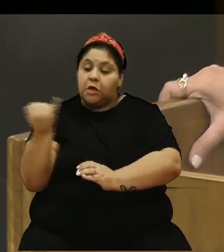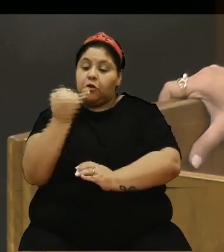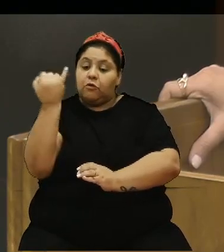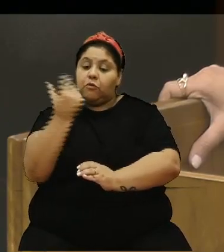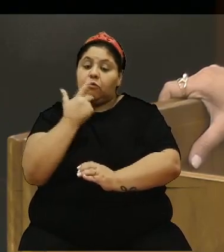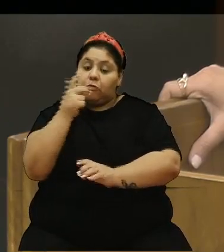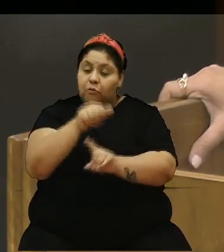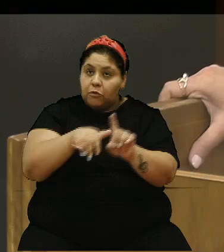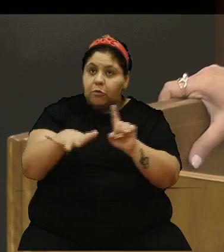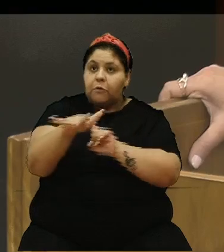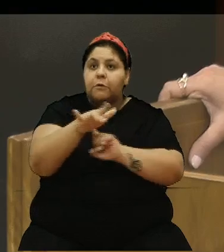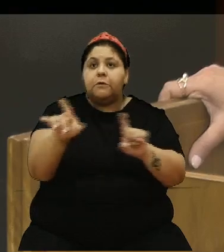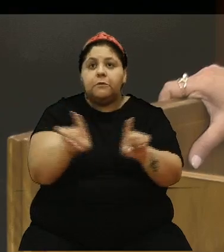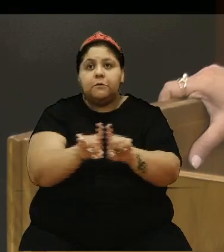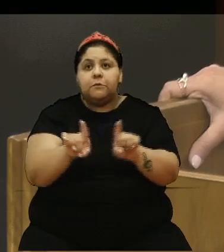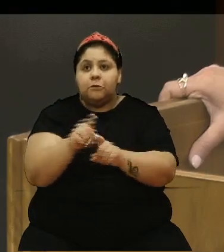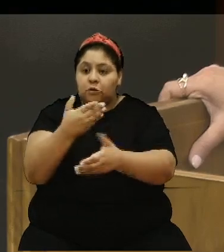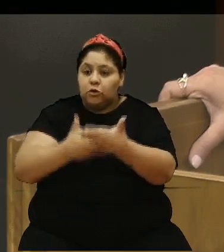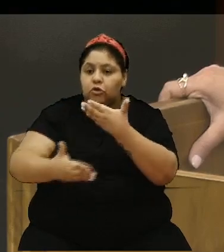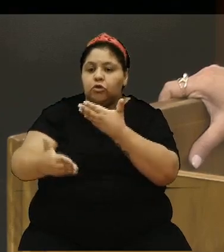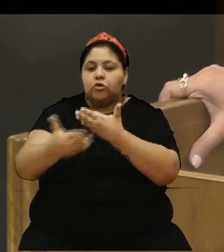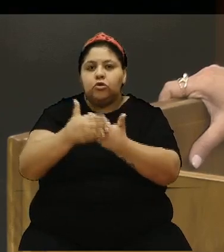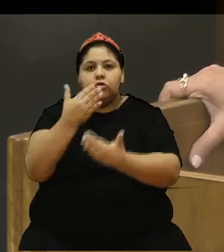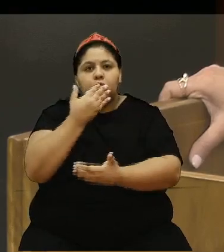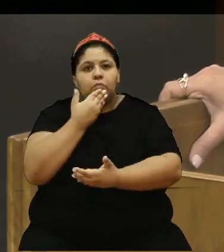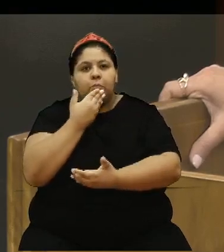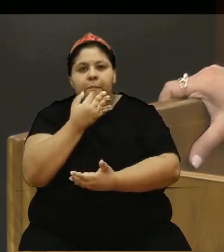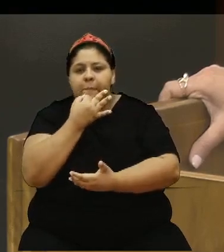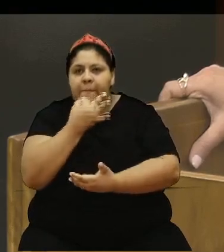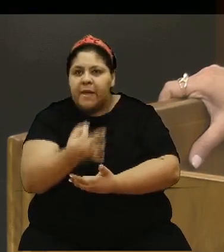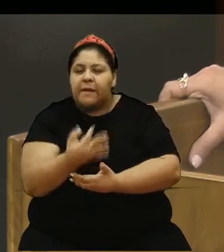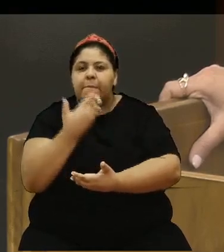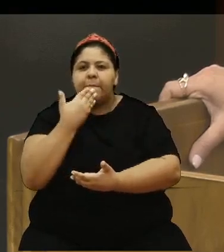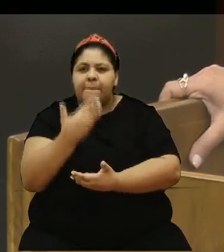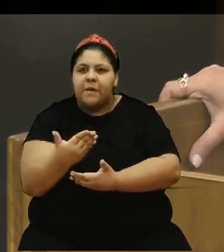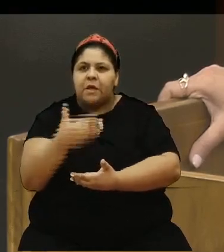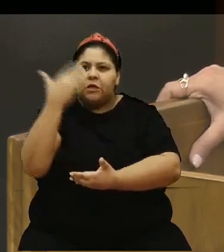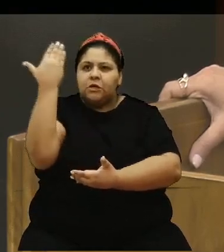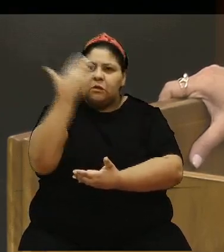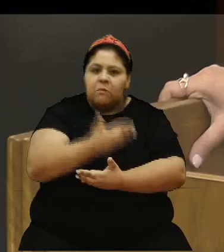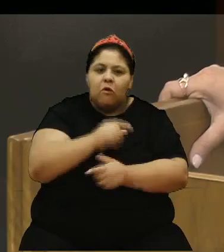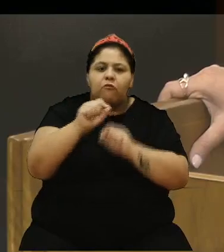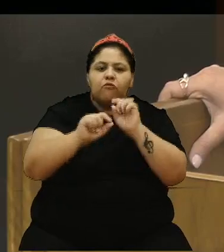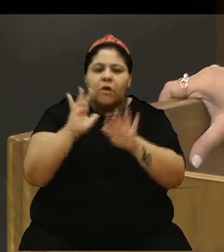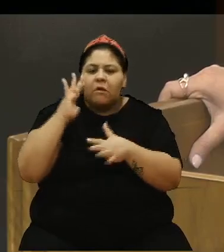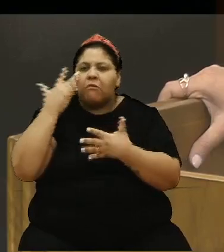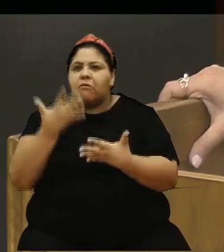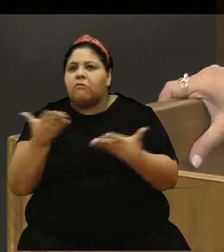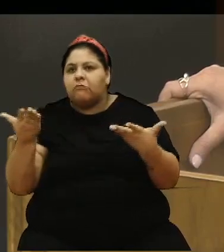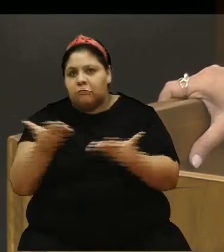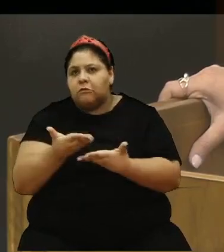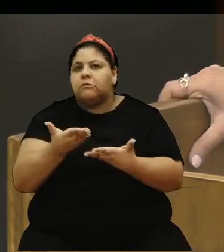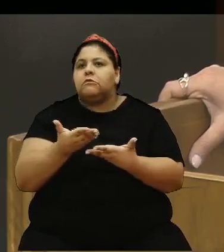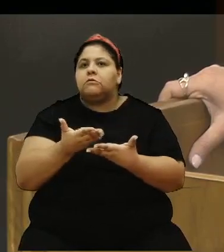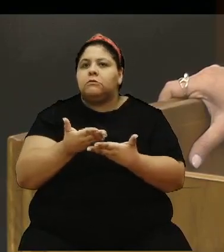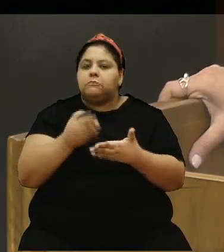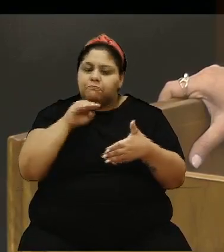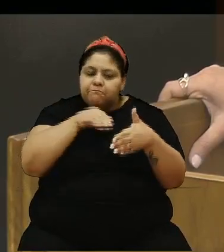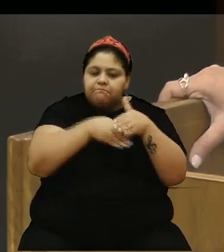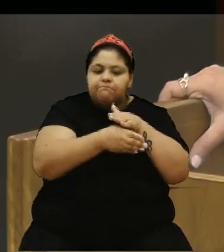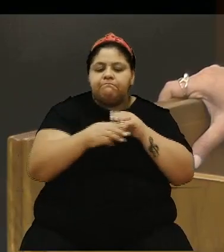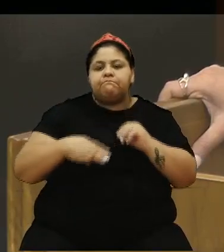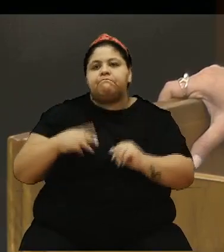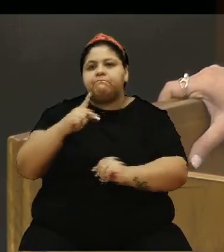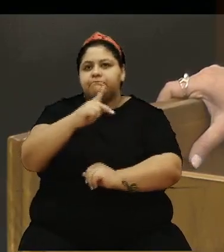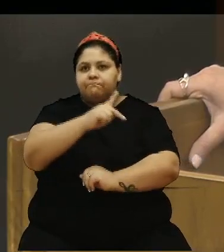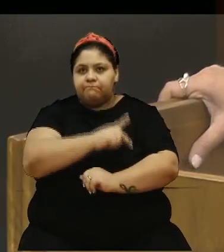para a sociedade também. Todo mundo requisita provas materiais, aonde estão. Estão, né? Senão não tinha sido aceita